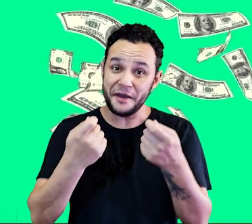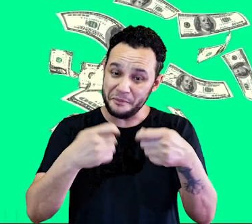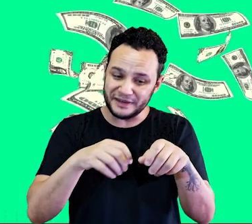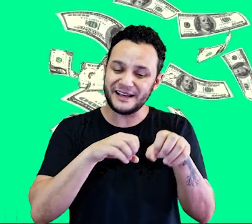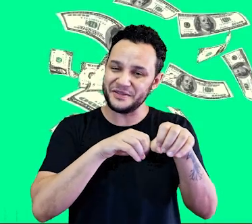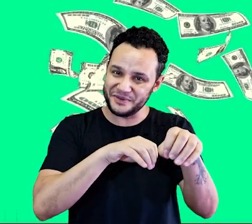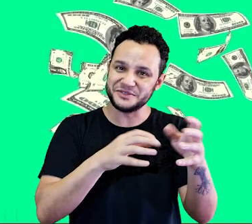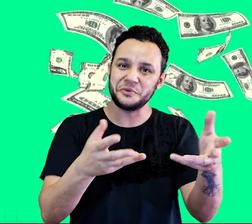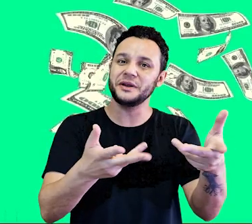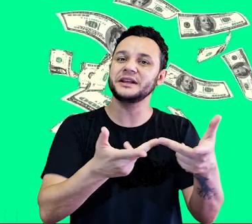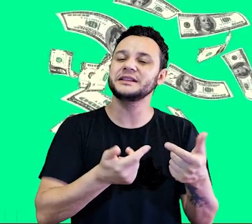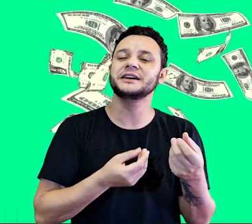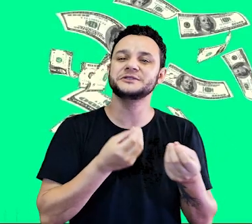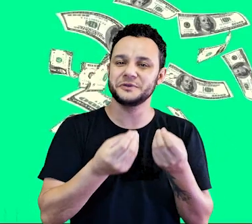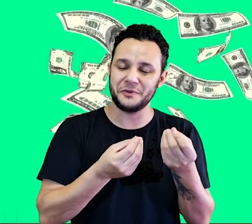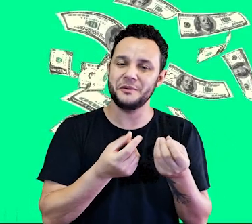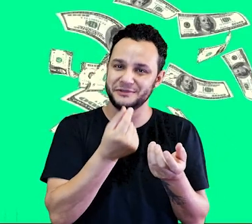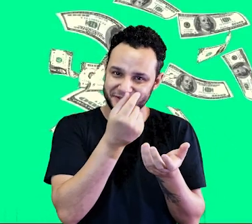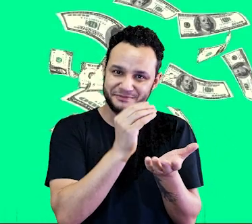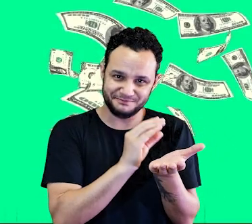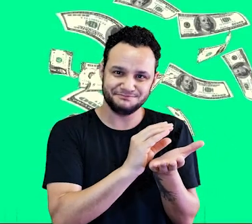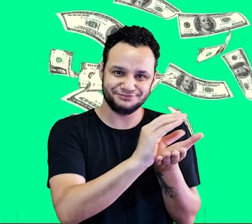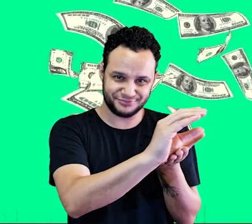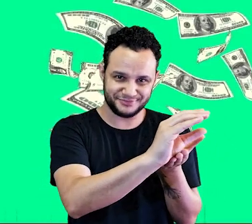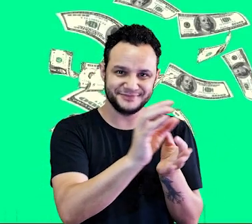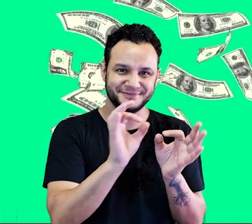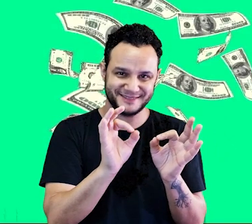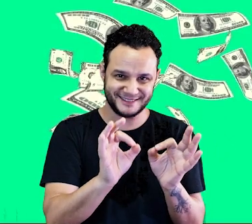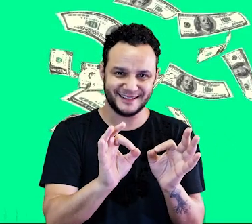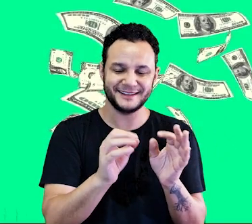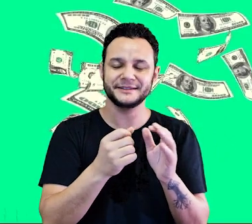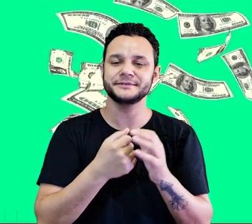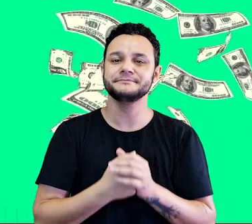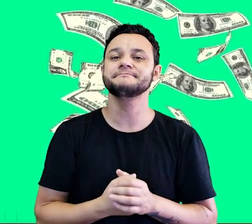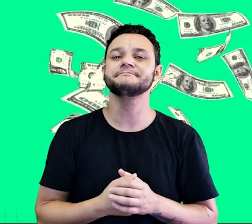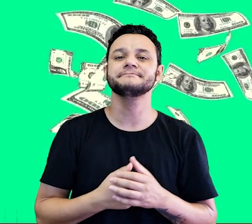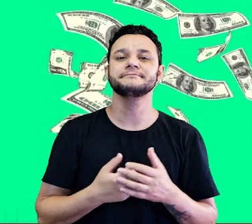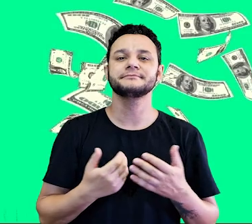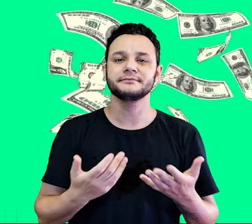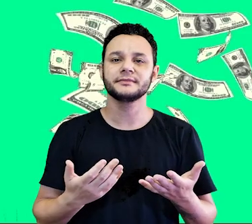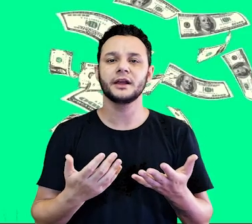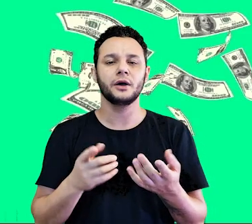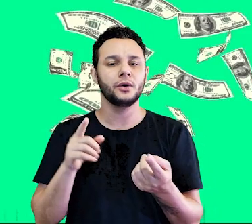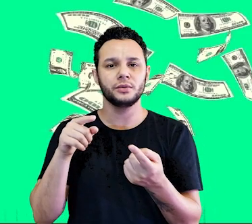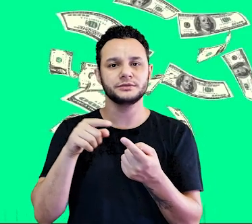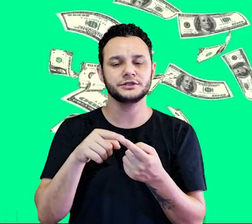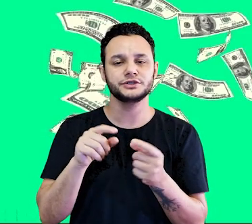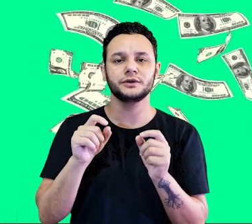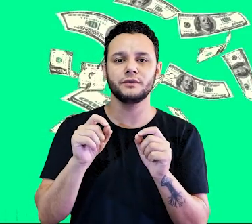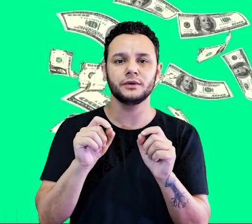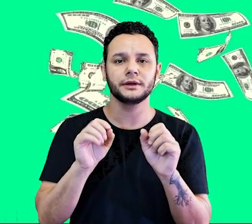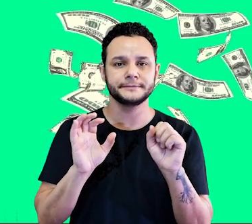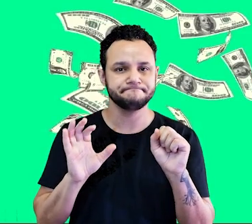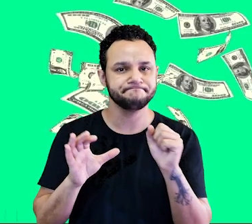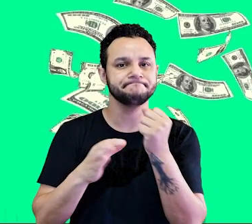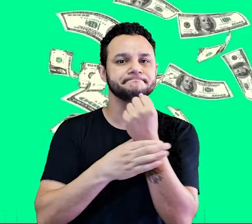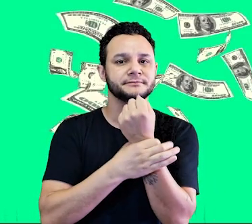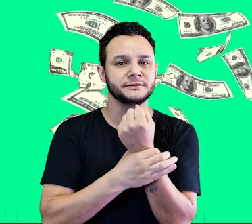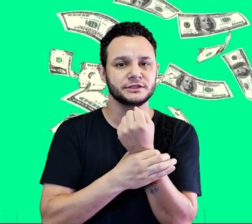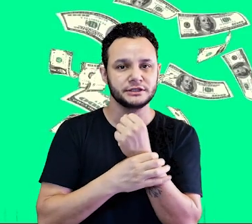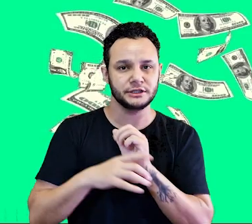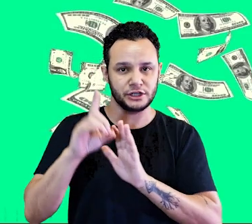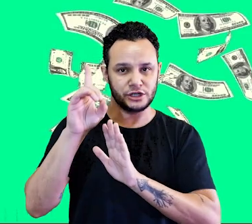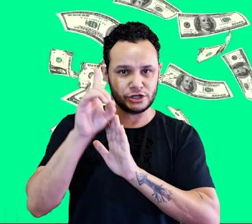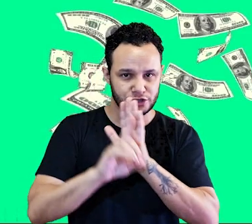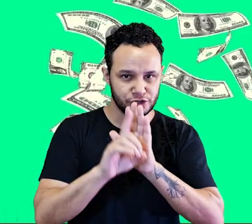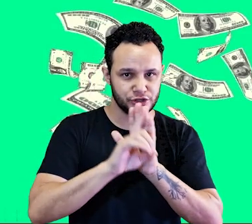se faz educação e educação de qualidade sem financiamento. A gente sabe bem sobre isso, né? E o objetivo é garantir